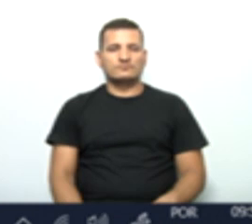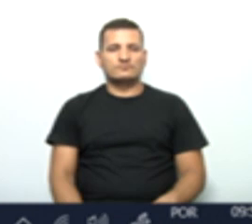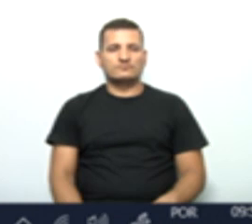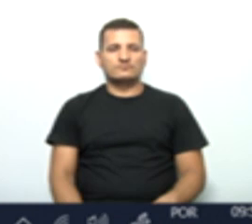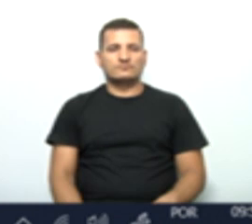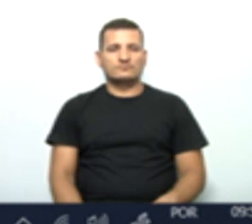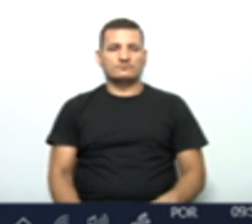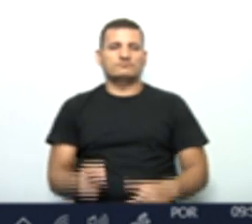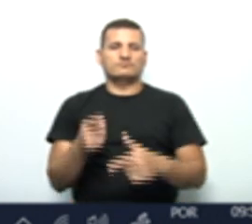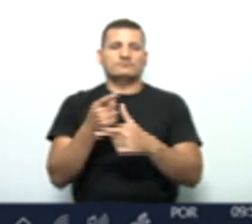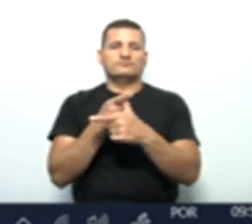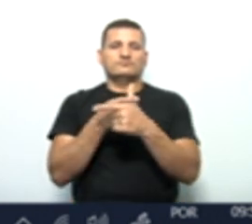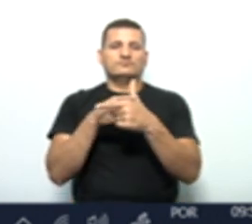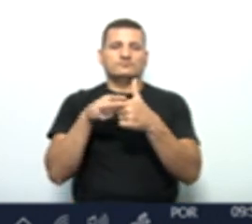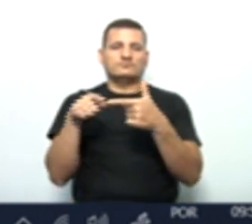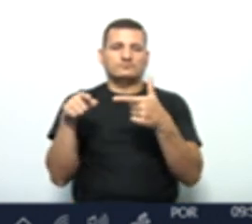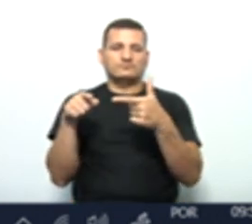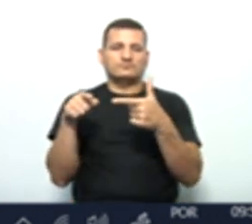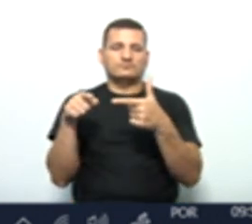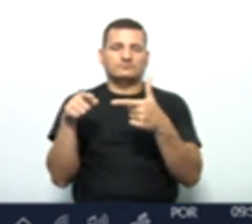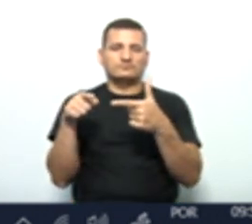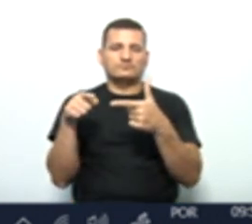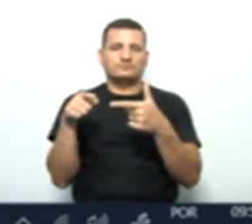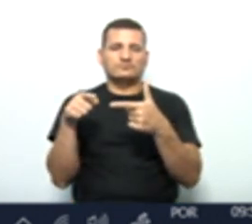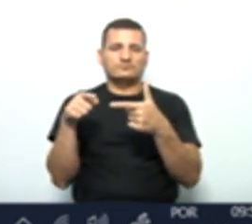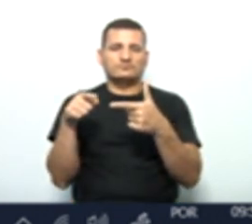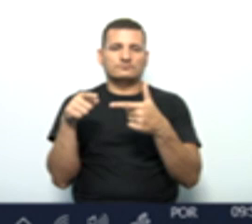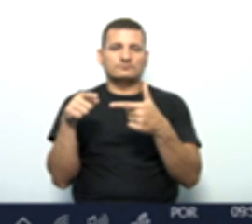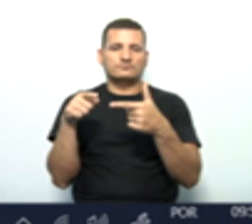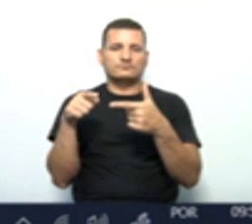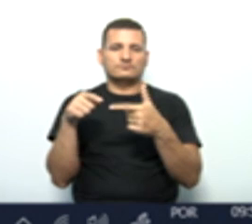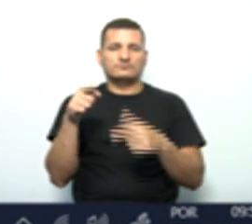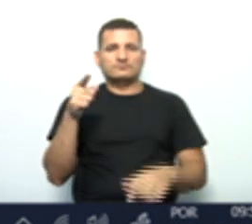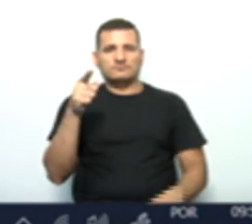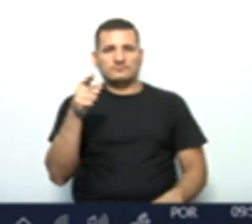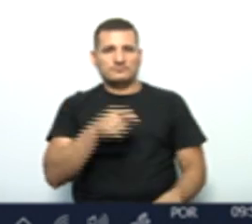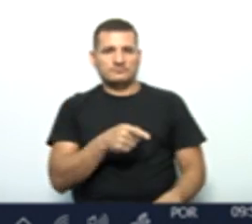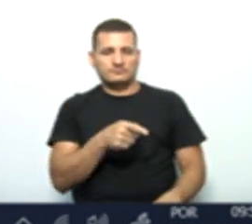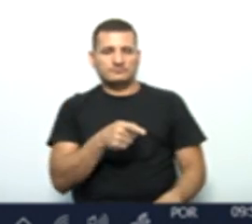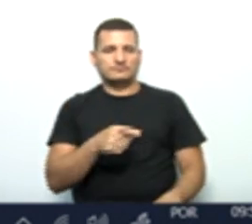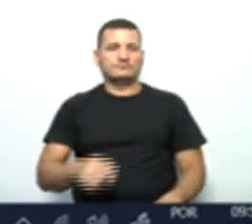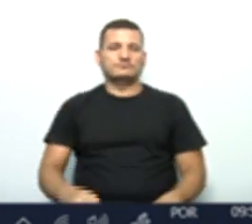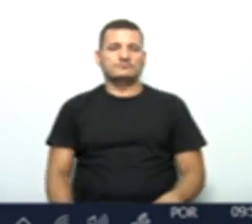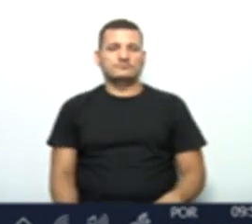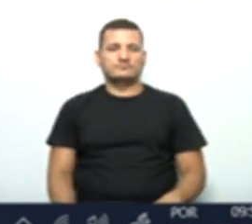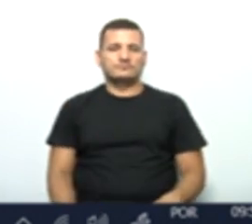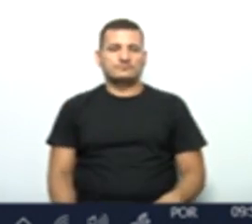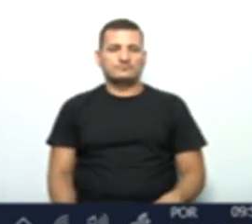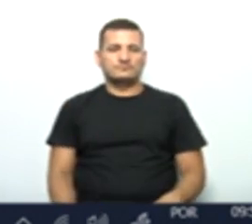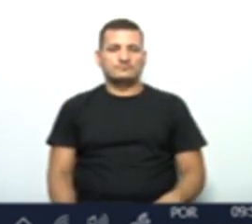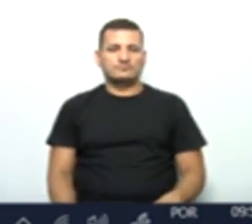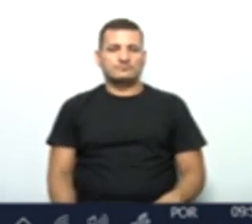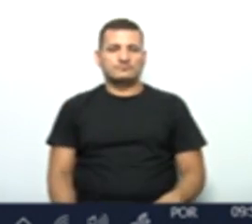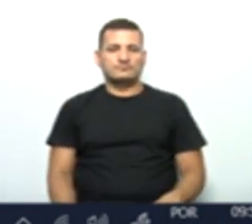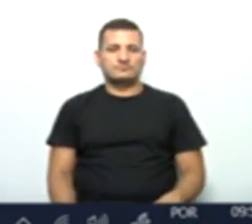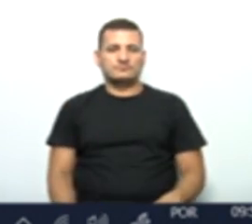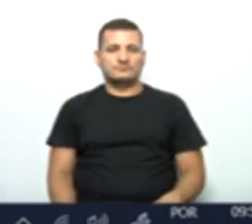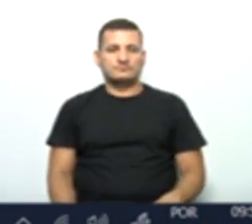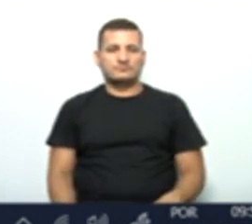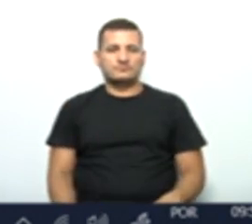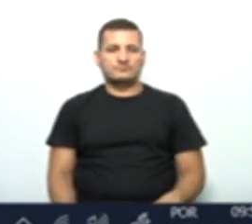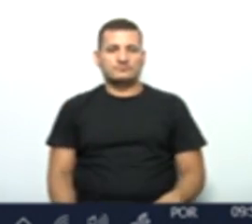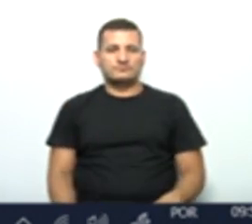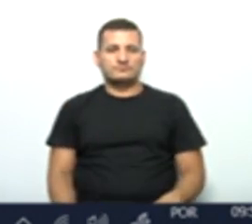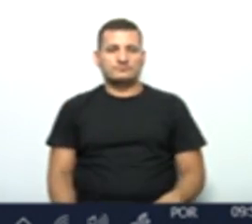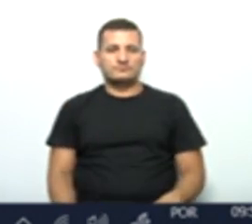multiplicação. E a divisão? Para a divisão, lembra que eu boto barra? Botar a barra aqui. Ele vai mostrar um valor